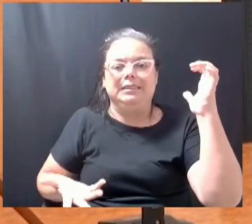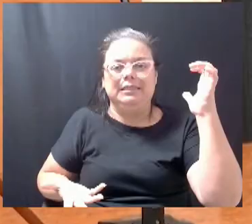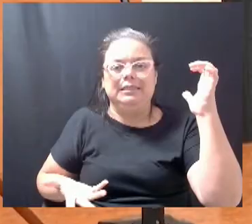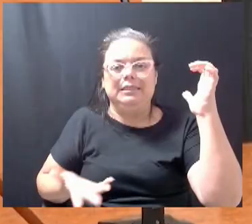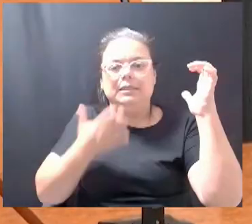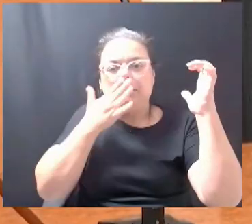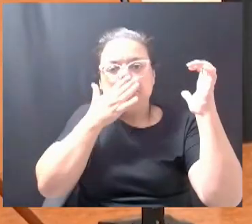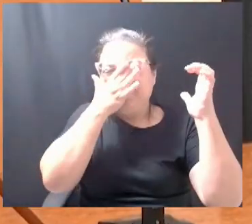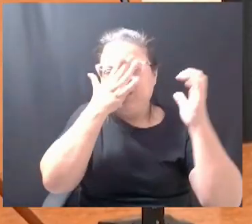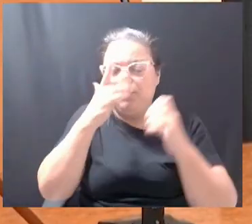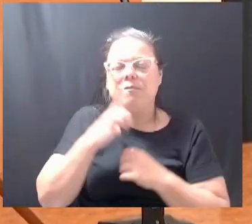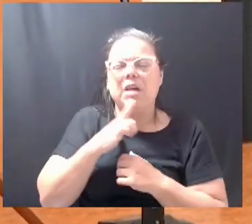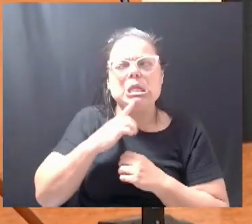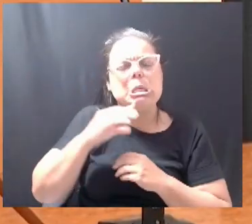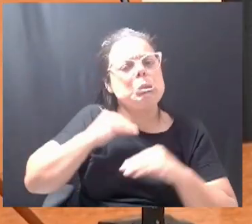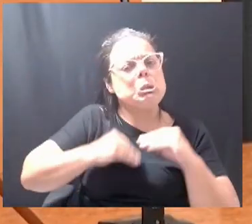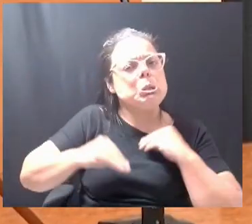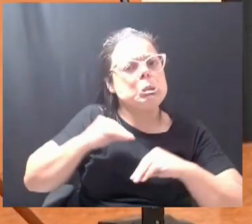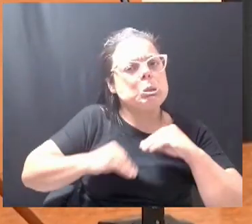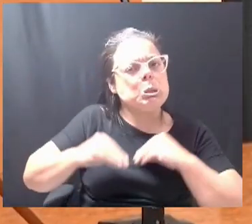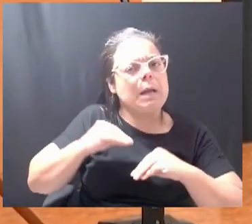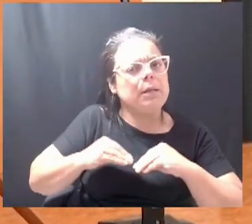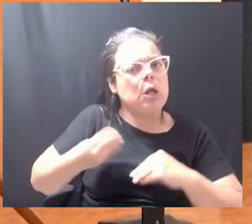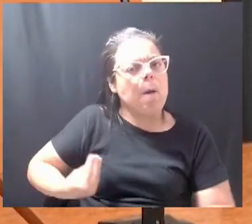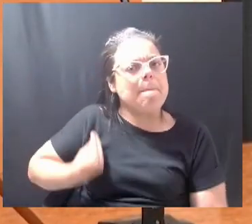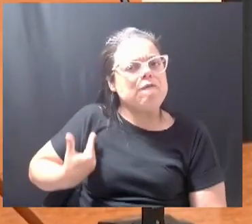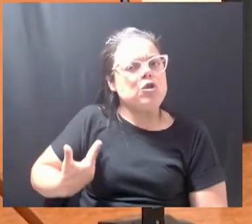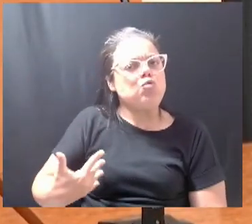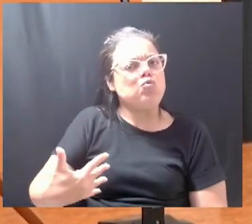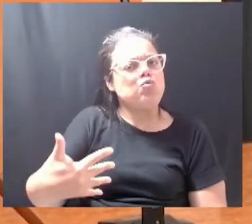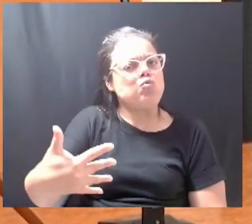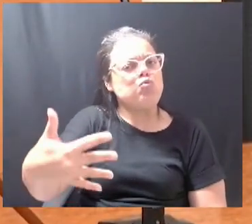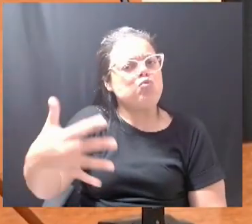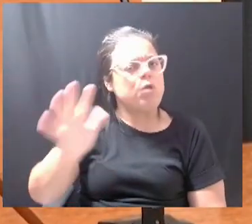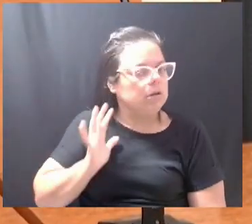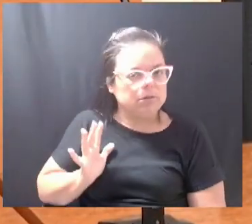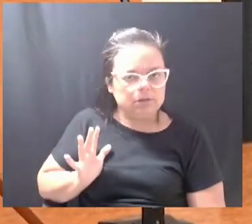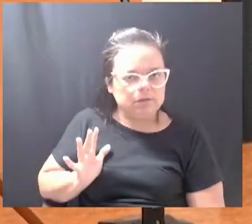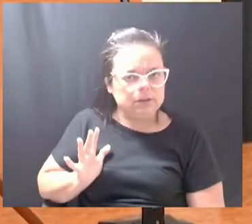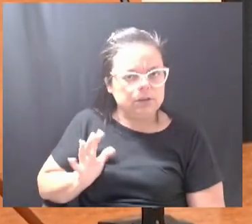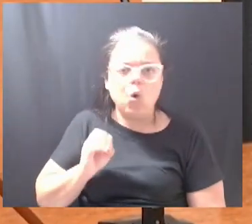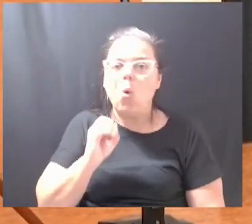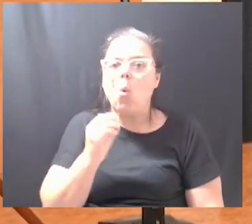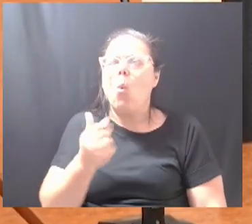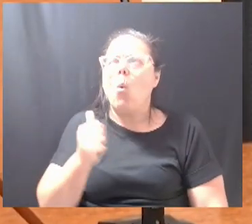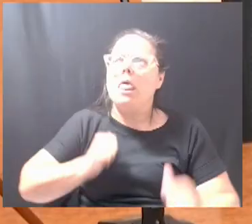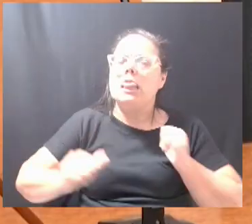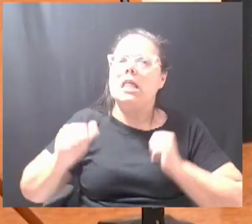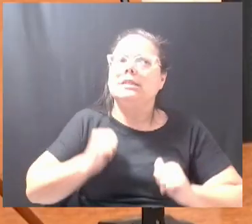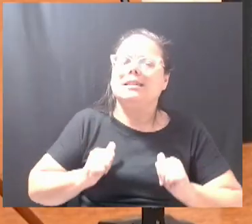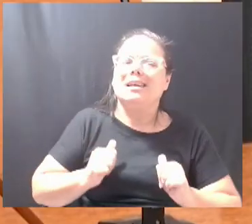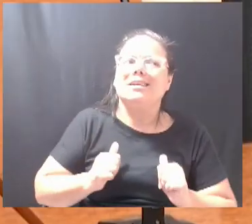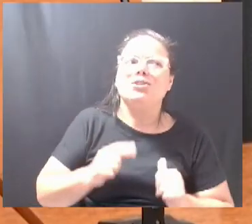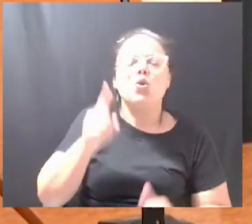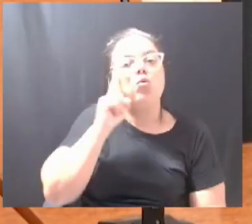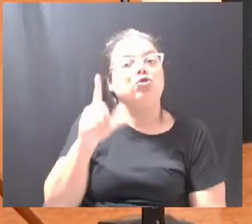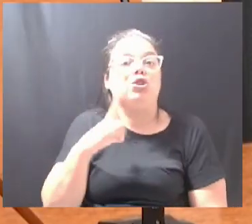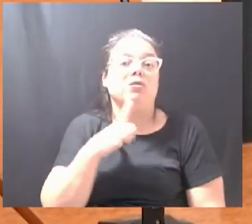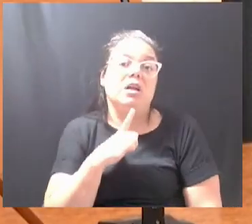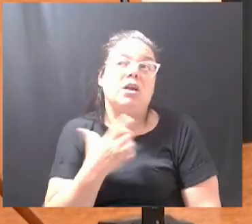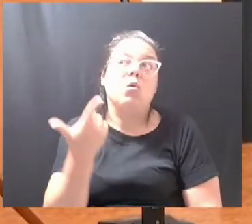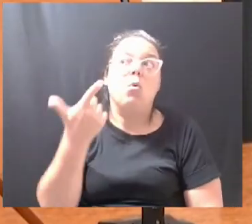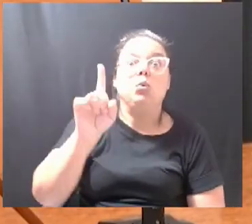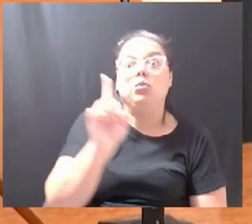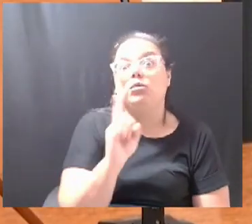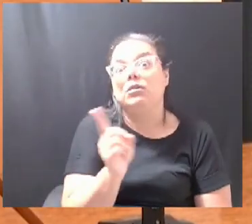depressão por toda a vida ininterruptamente? Ou a ansiedade não vai vir um dia vai, outro dia não vai, momento sim, momento não?